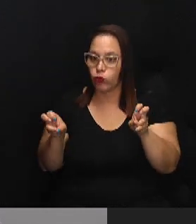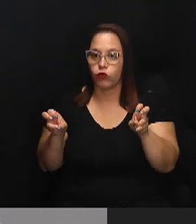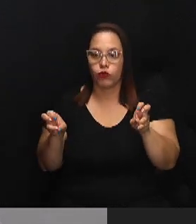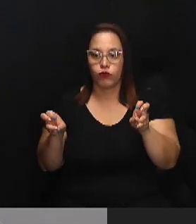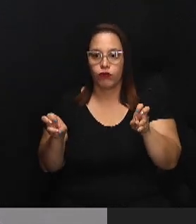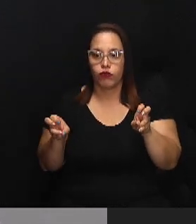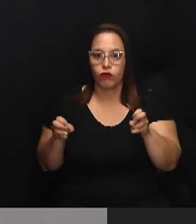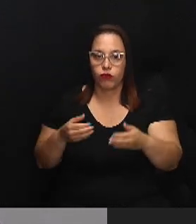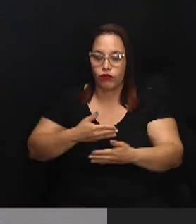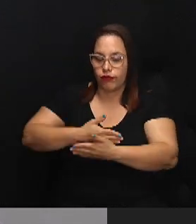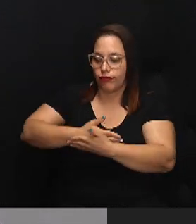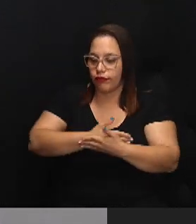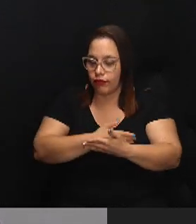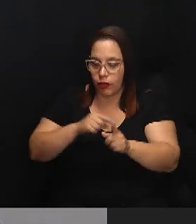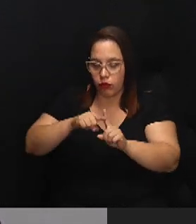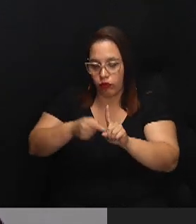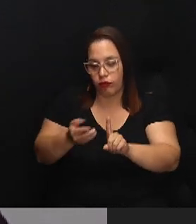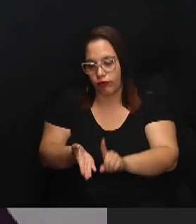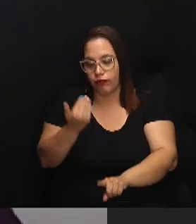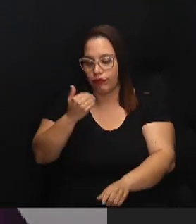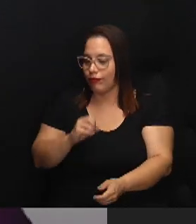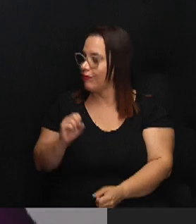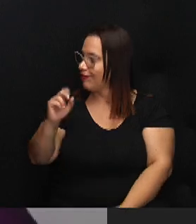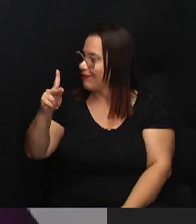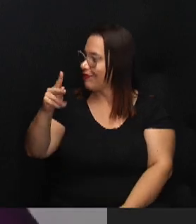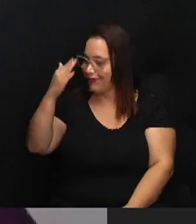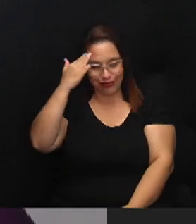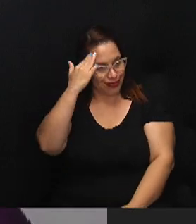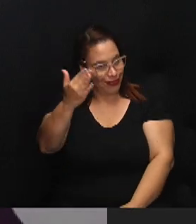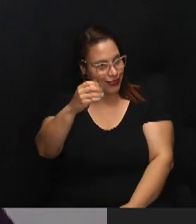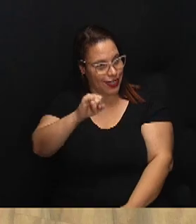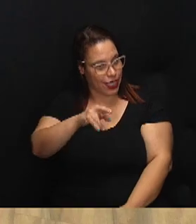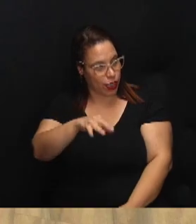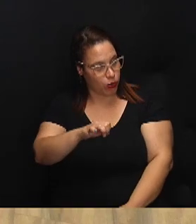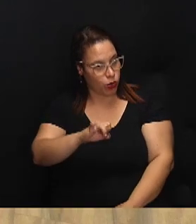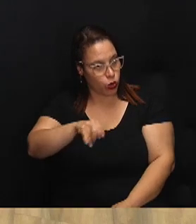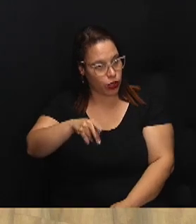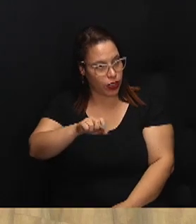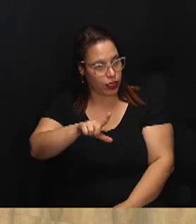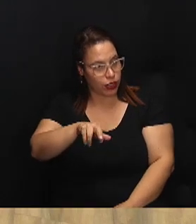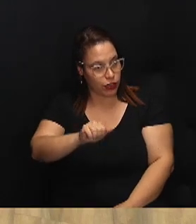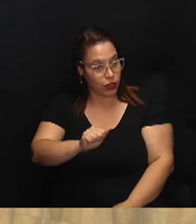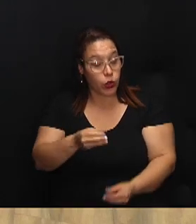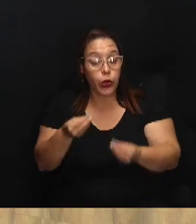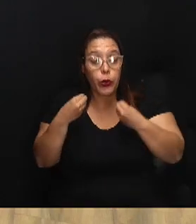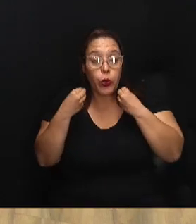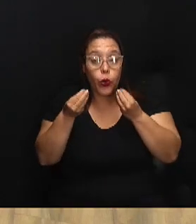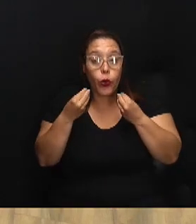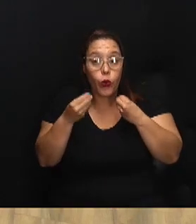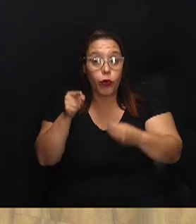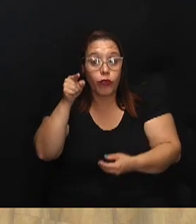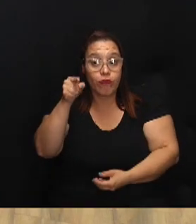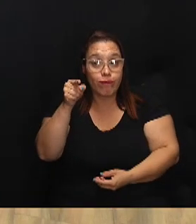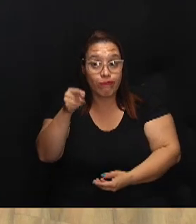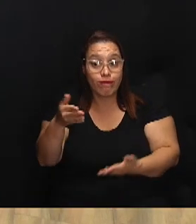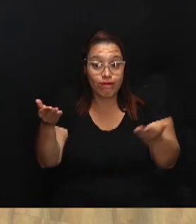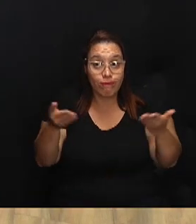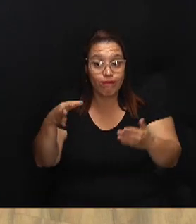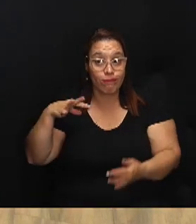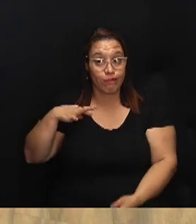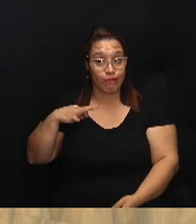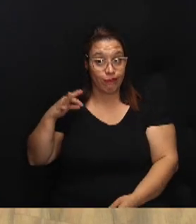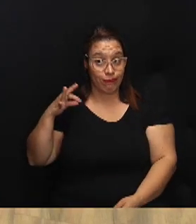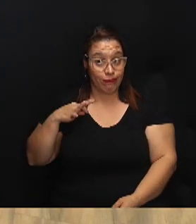da maternidade prematura. Tá certo, então, obrigada Simone e Juliana. Como então você que hoje é